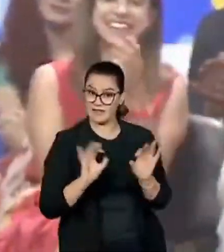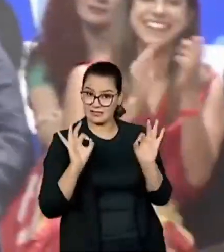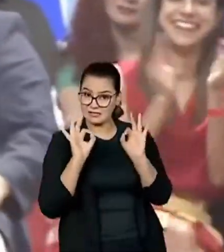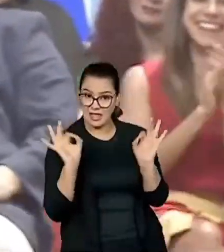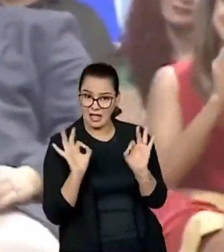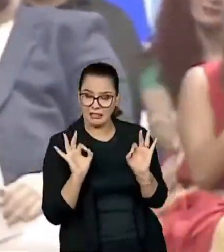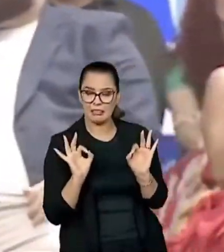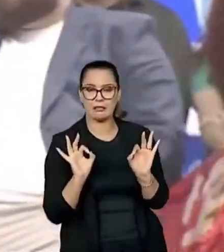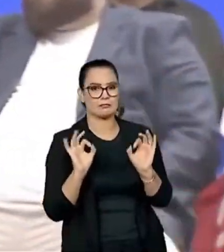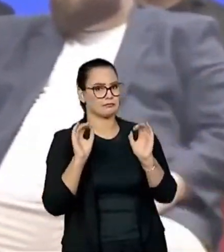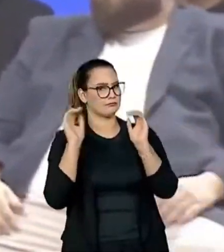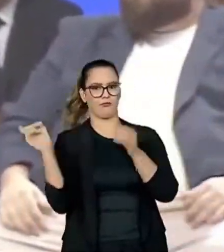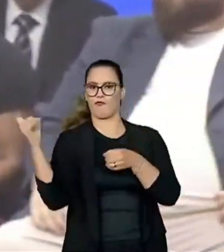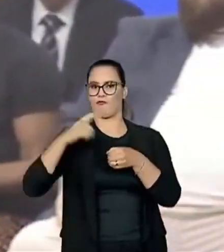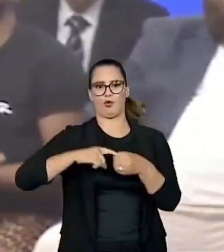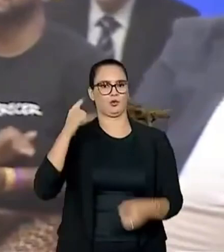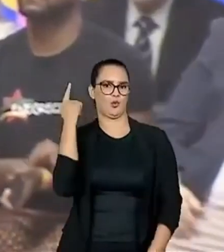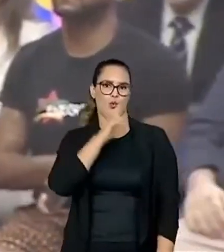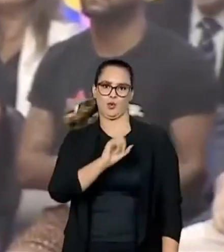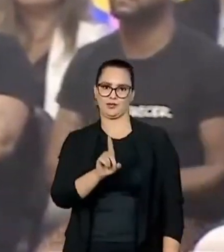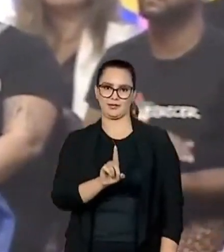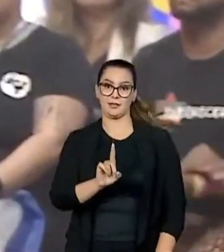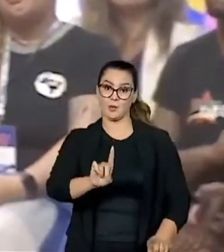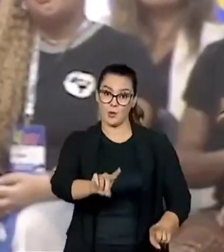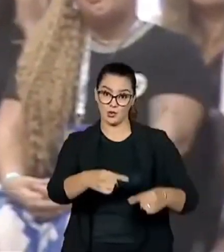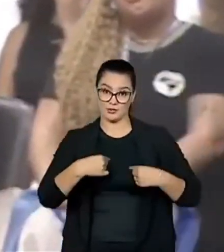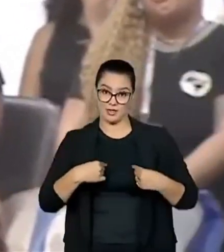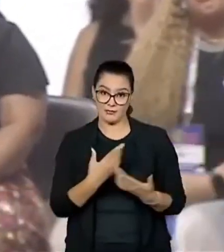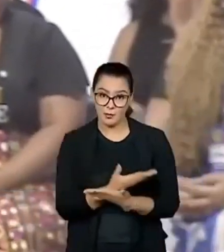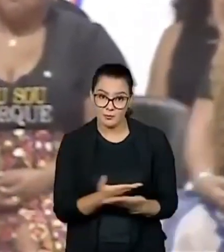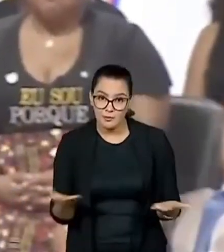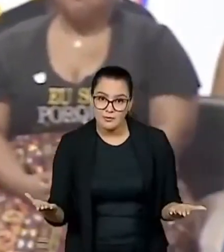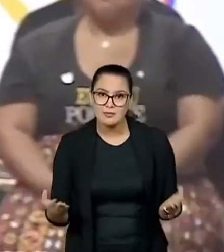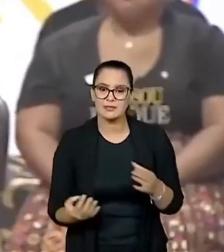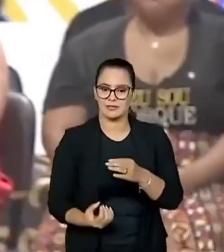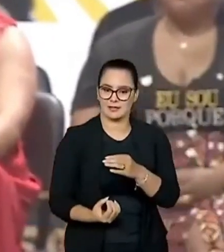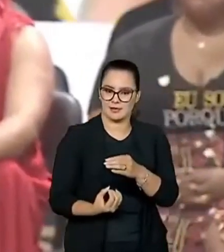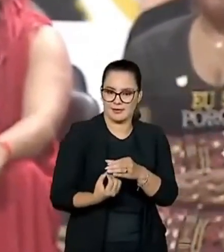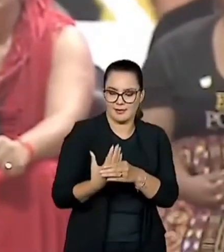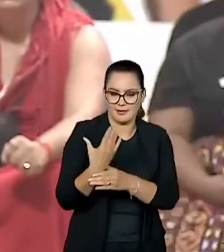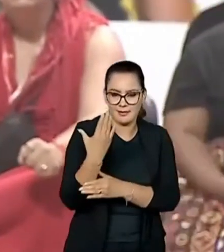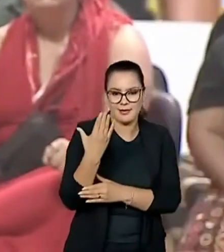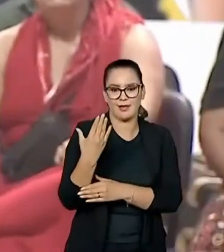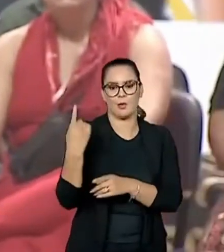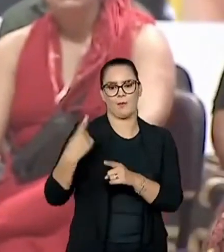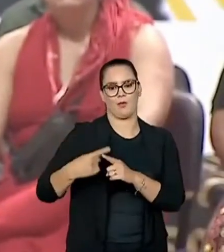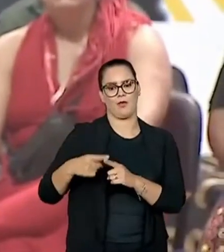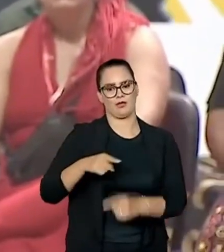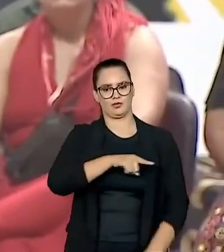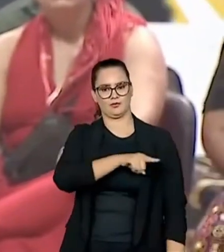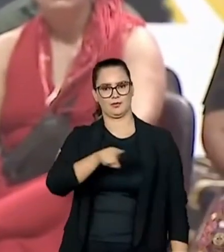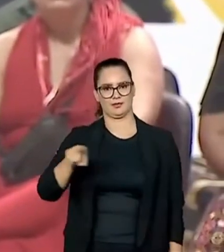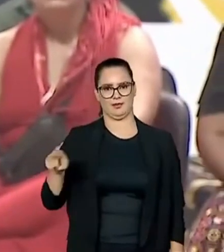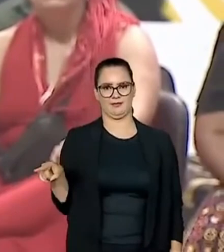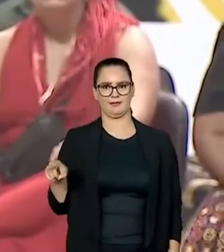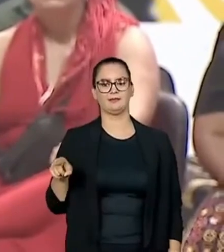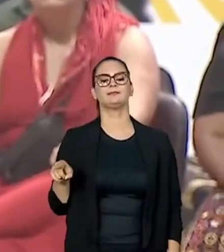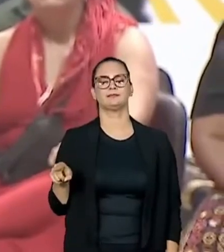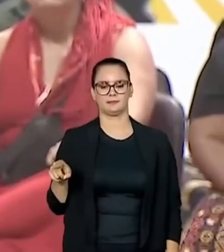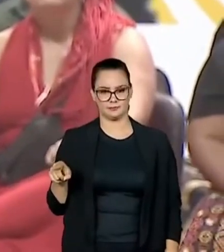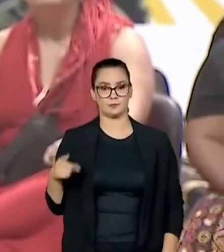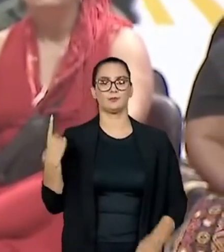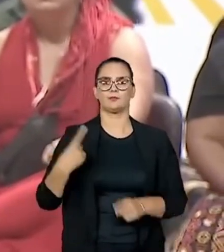mais volta. E o desafio que está para vocês, construa a causa de vocês. A